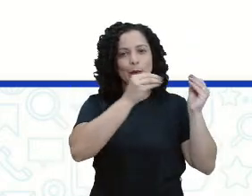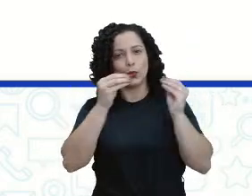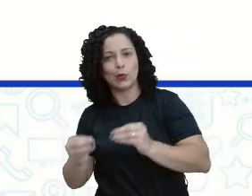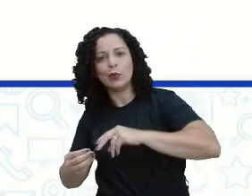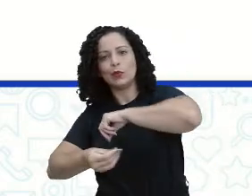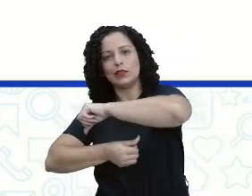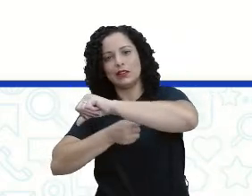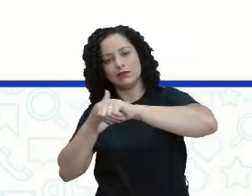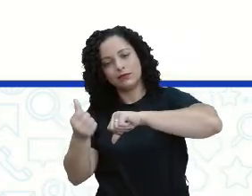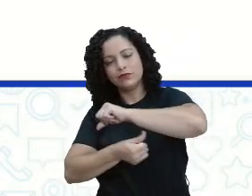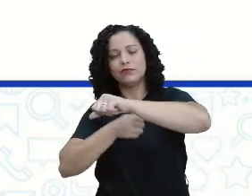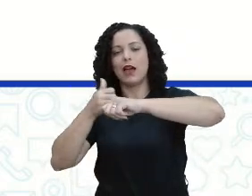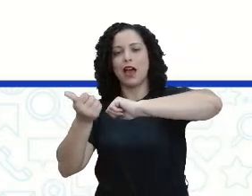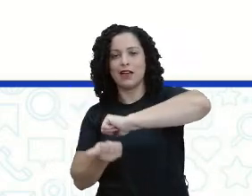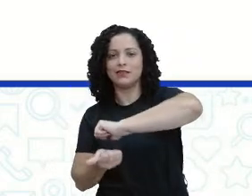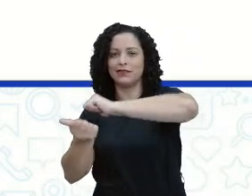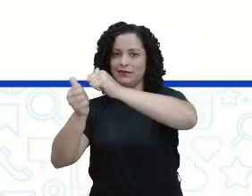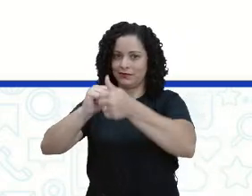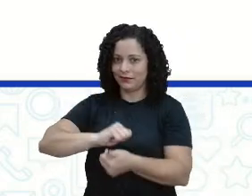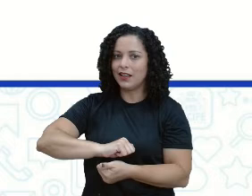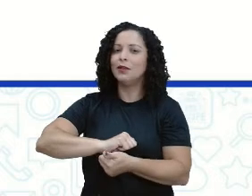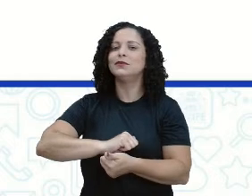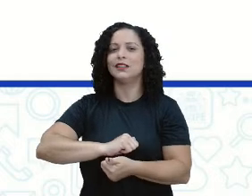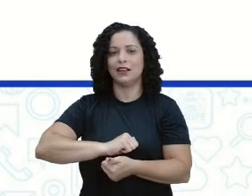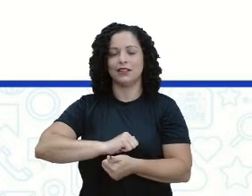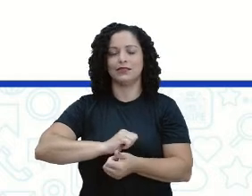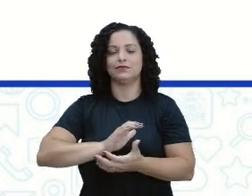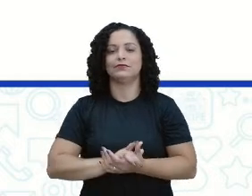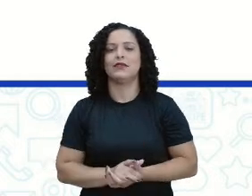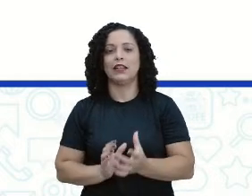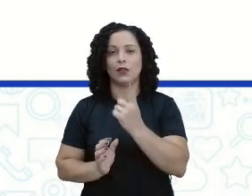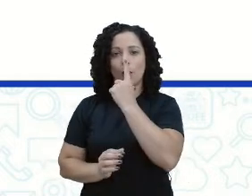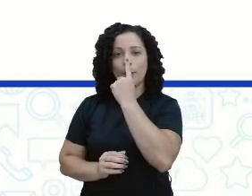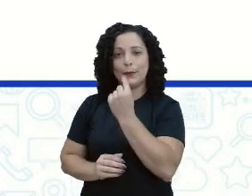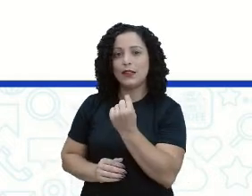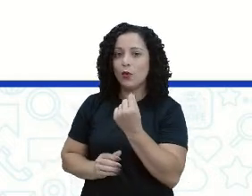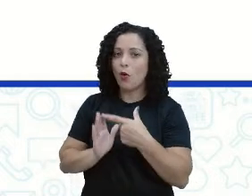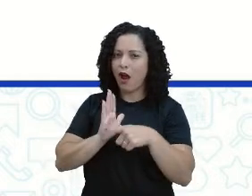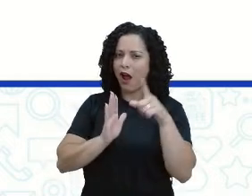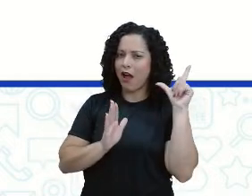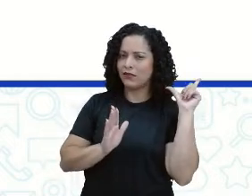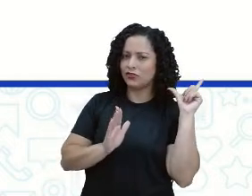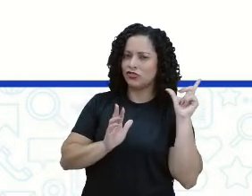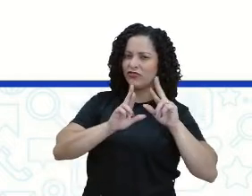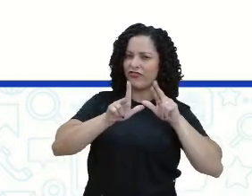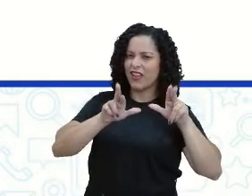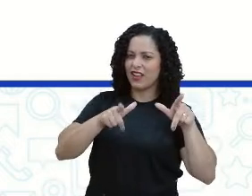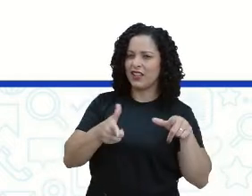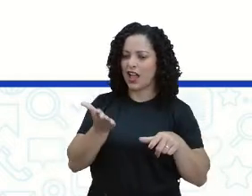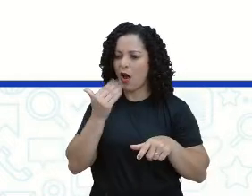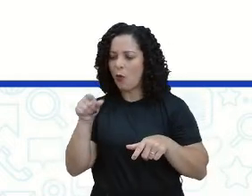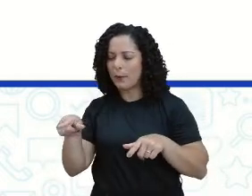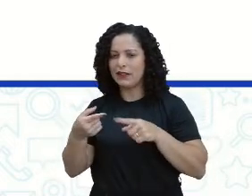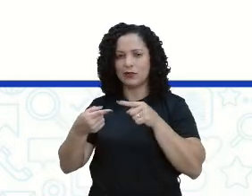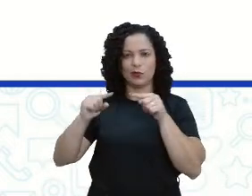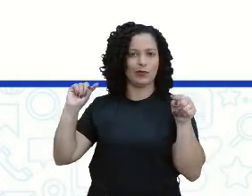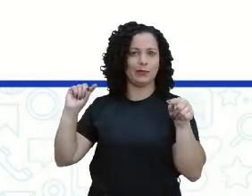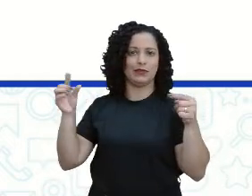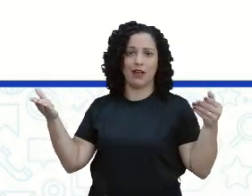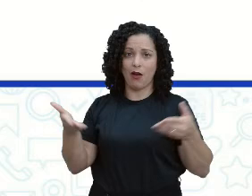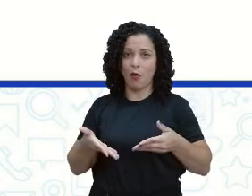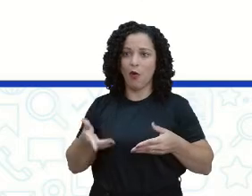em relação a essa modificação. Então, aquele bico que ele tinha antes não servia para esse alimento onde ele agora